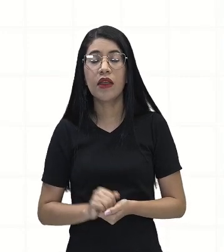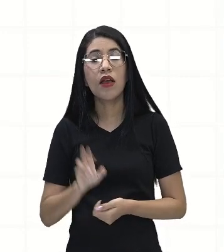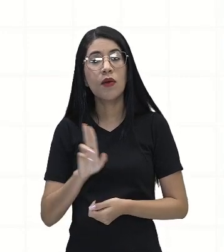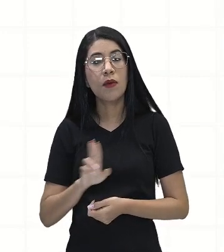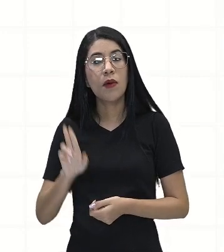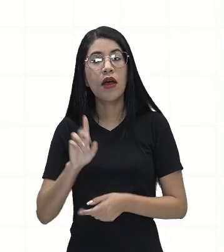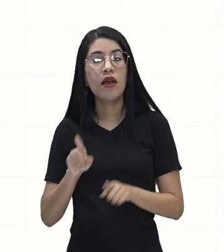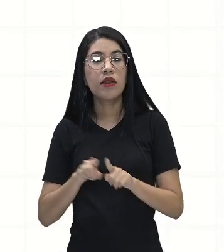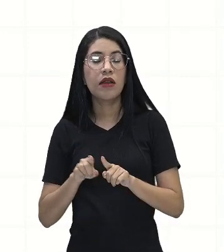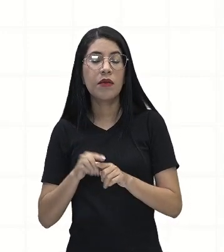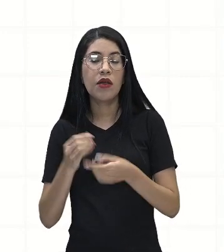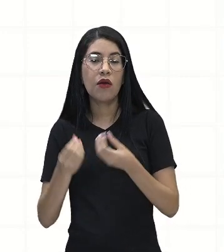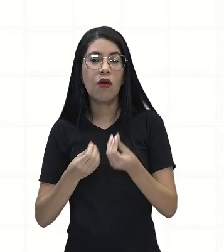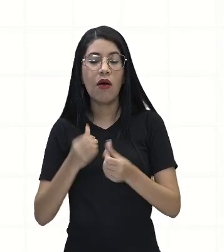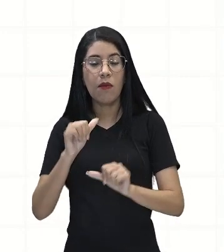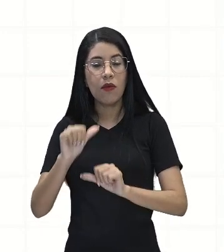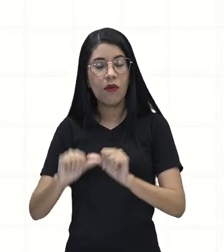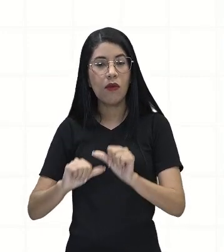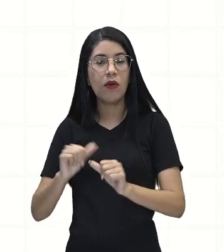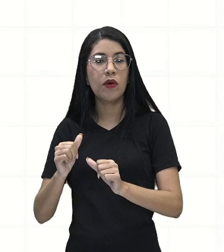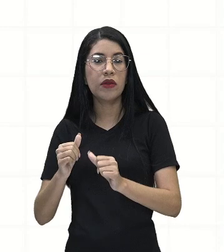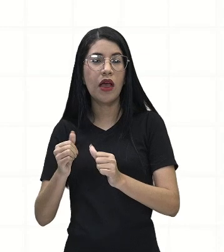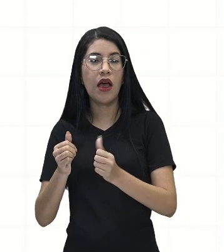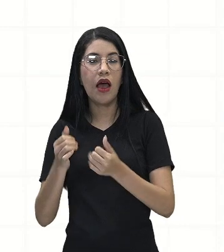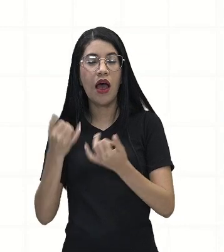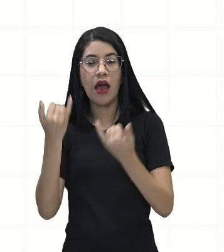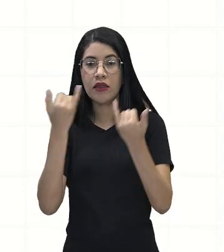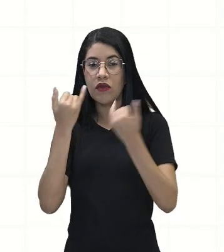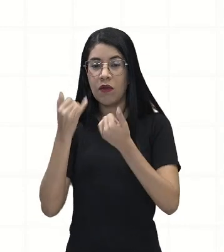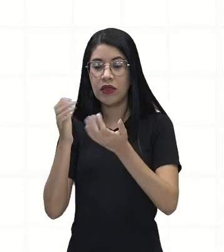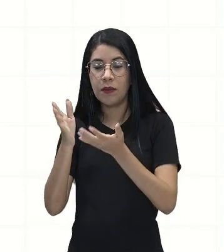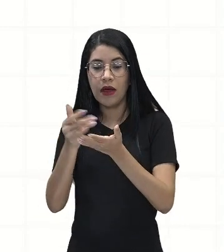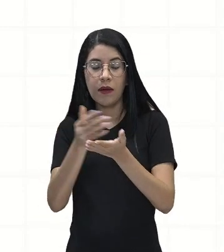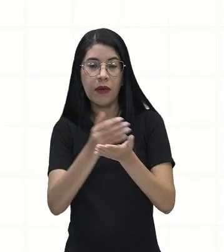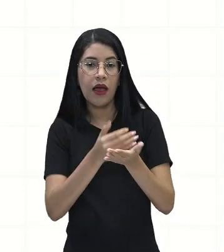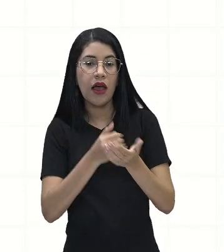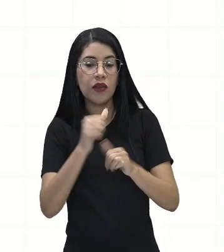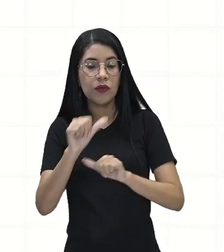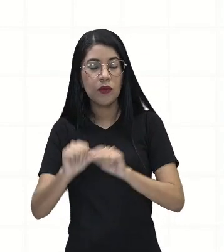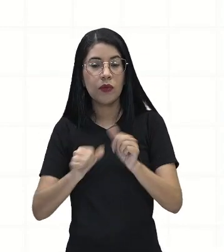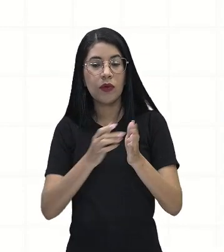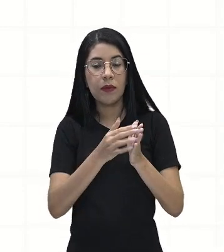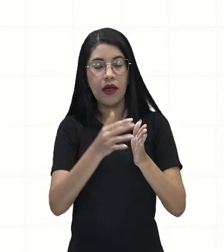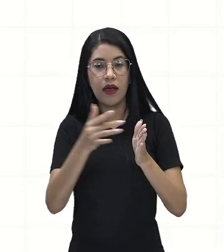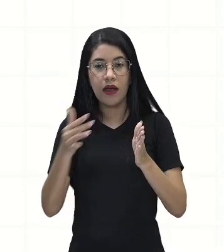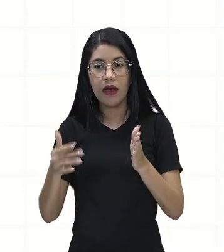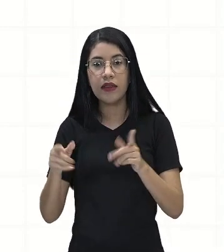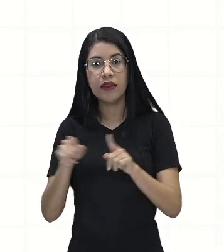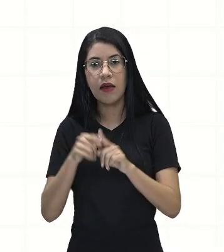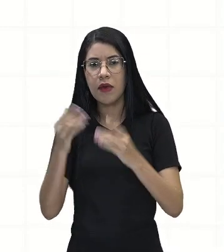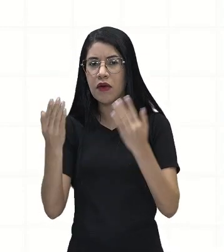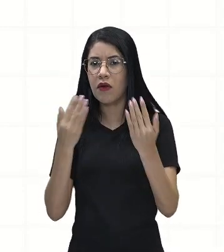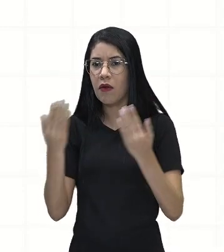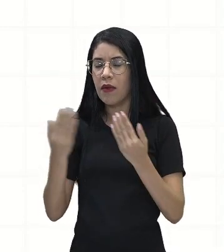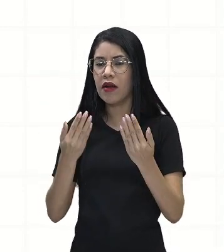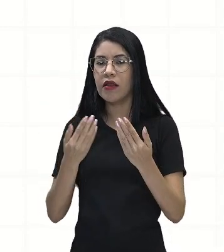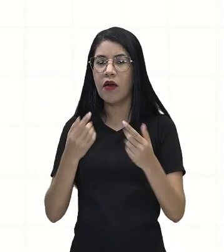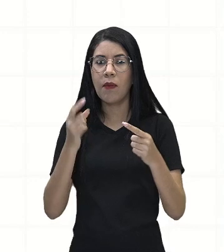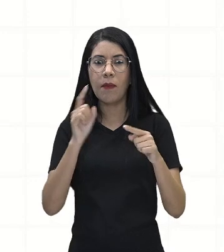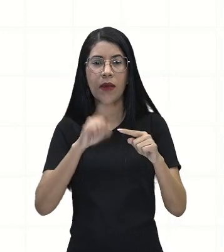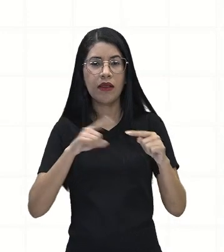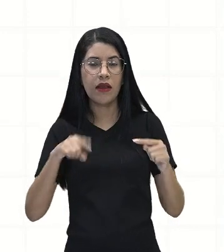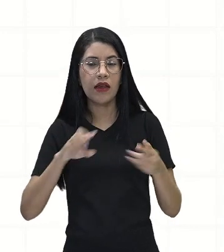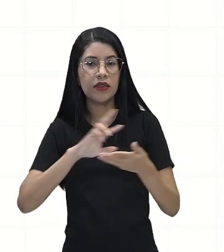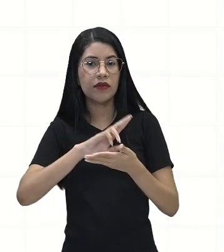para mostrar as alterações dos dados durante um período ou para ilustrar a comparação de itens. E aí